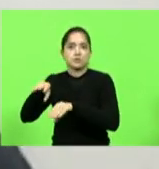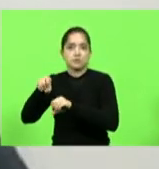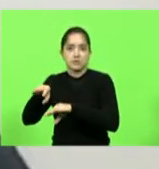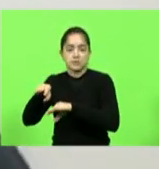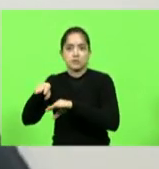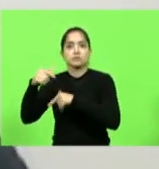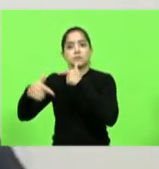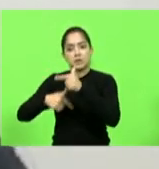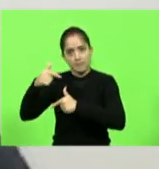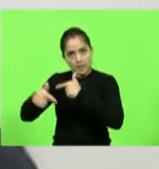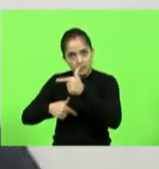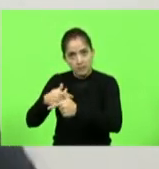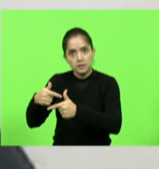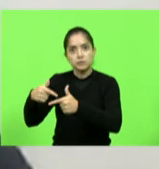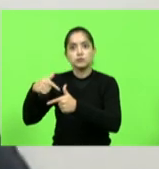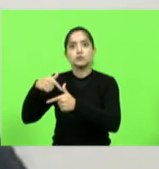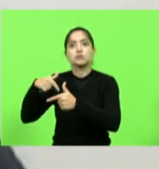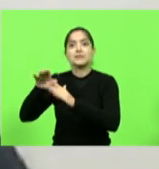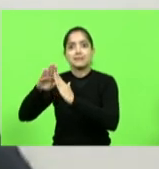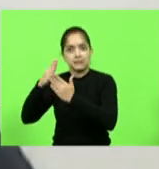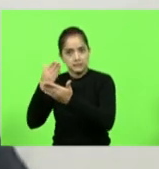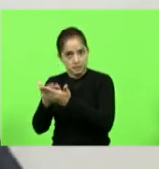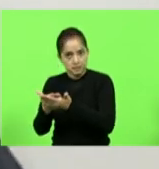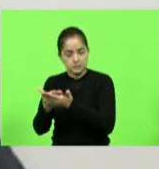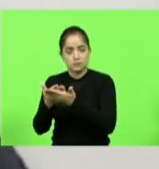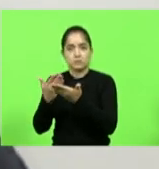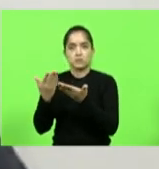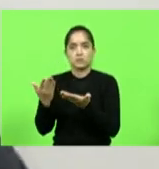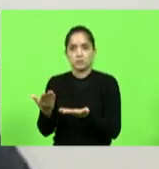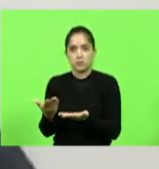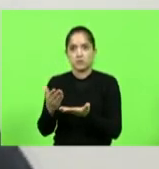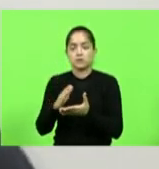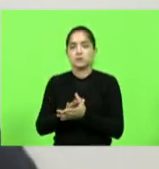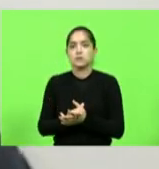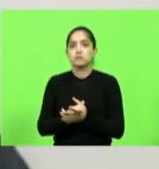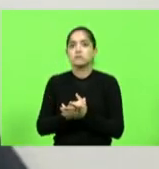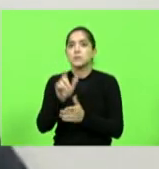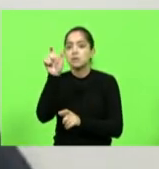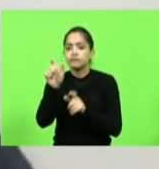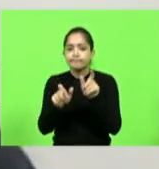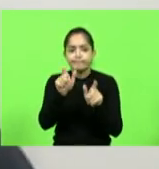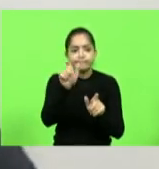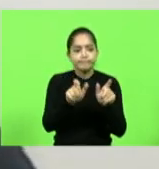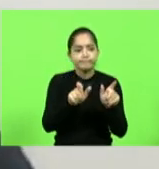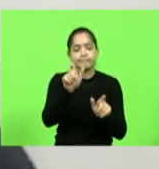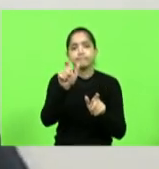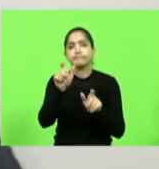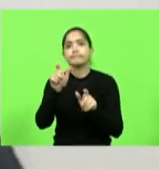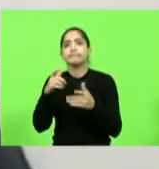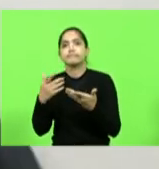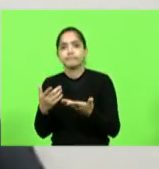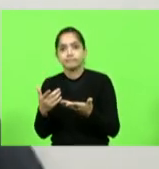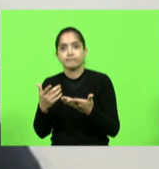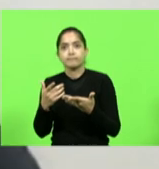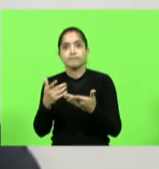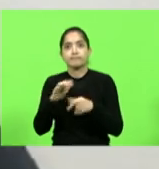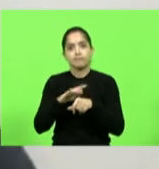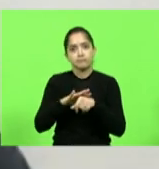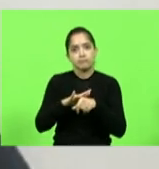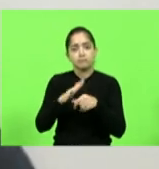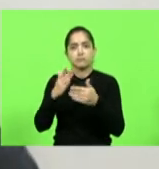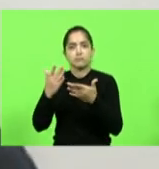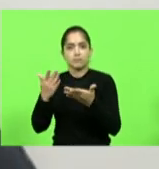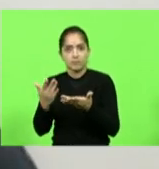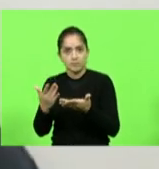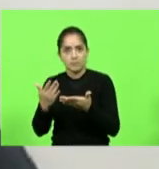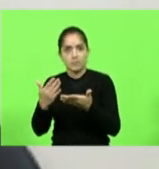Quando necessário o atendimento do escolar, o atendimento clínico individual, as patologias que existem, sim, elas serão encaminhadas no trabalho